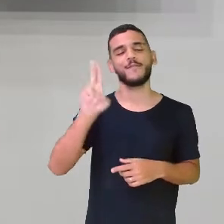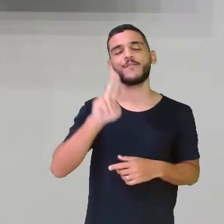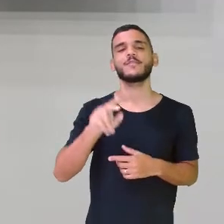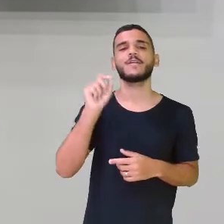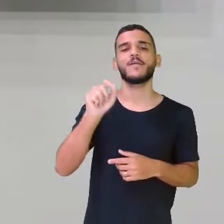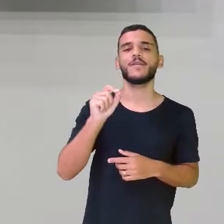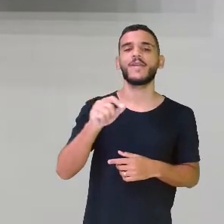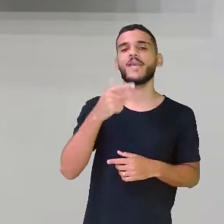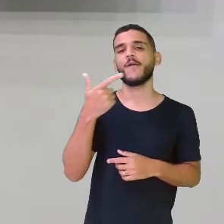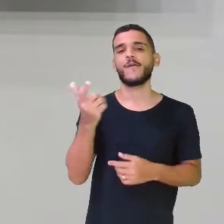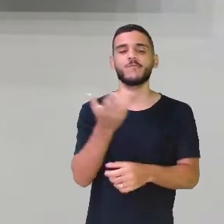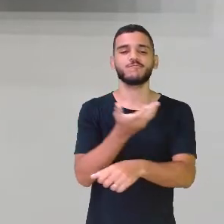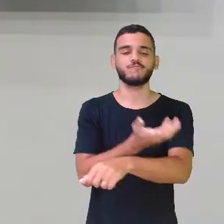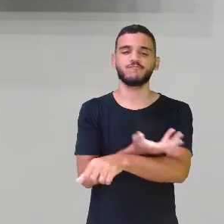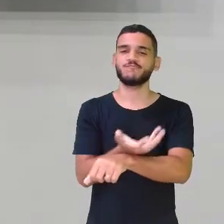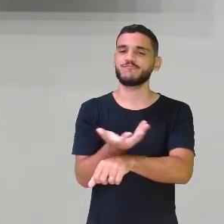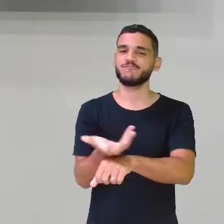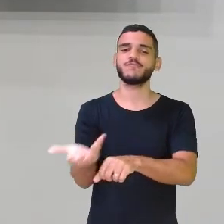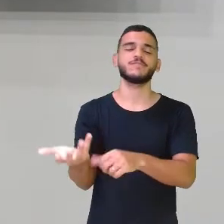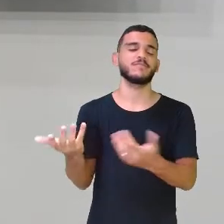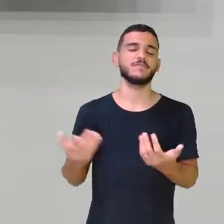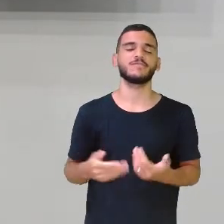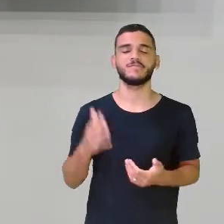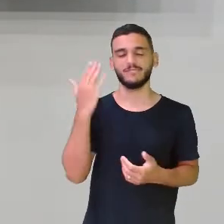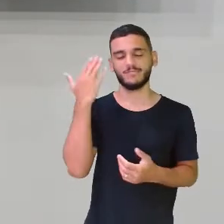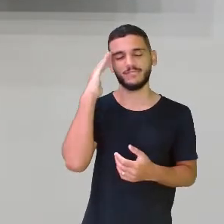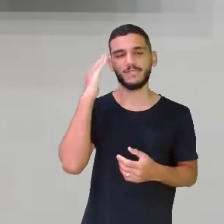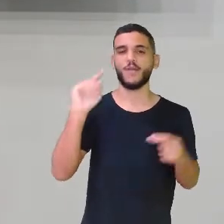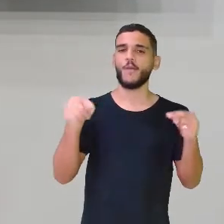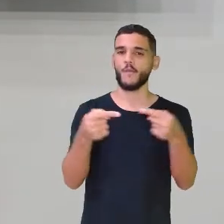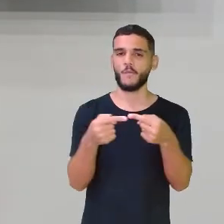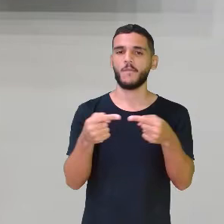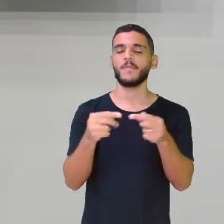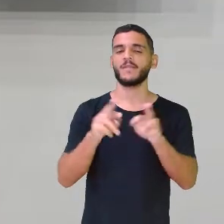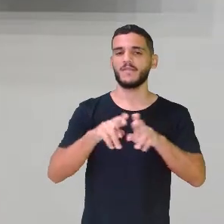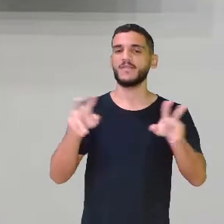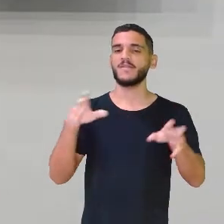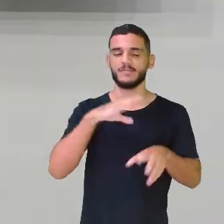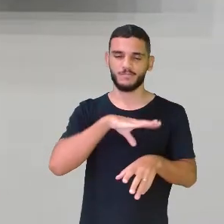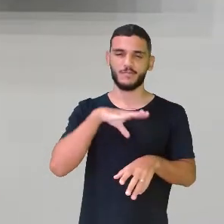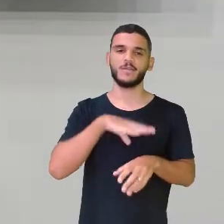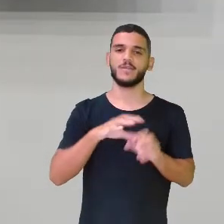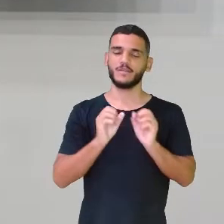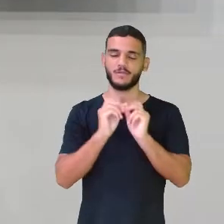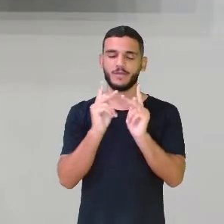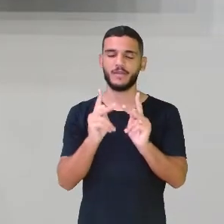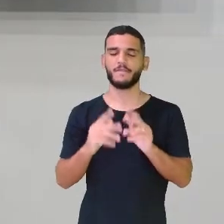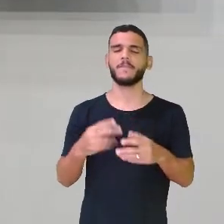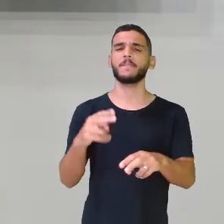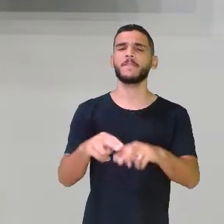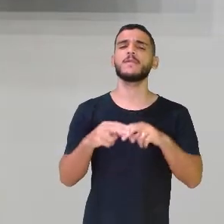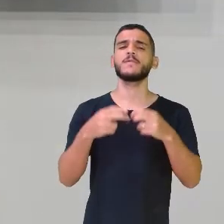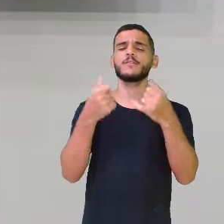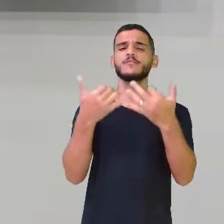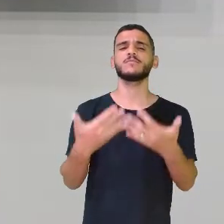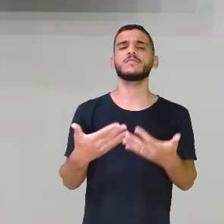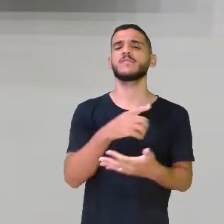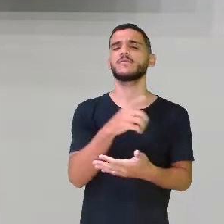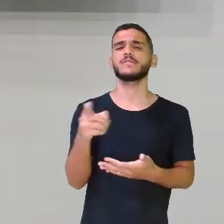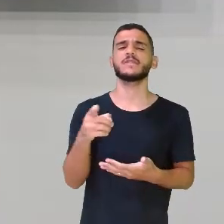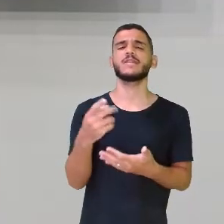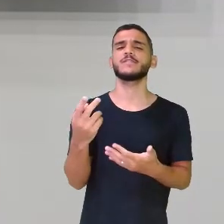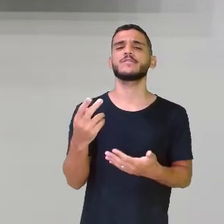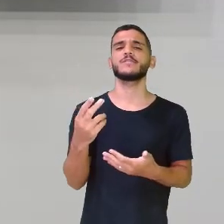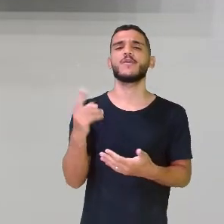que precisa ser cortada periodicamente. Tranquilo até aí? Por que eu estou falando que a unidade de